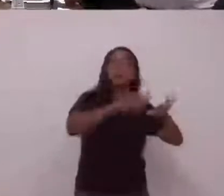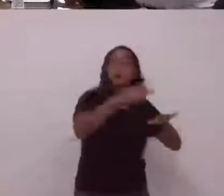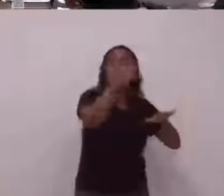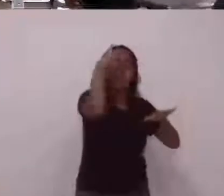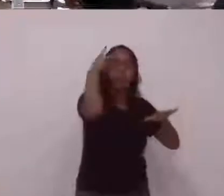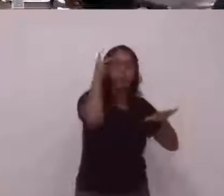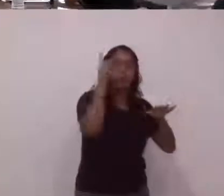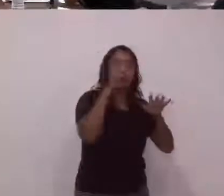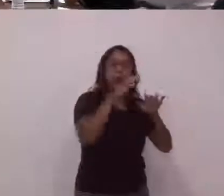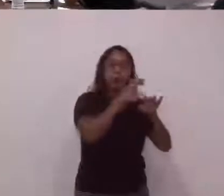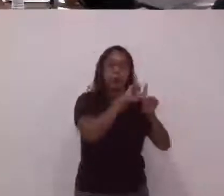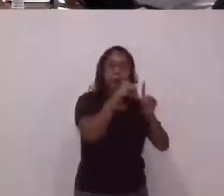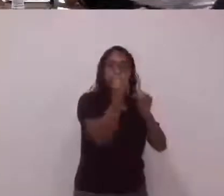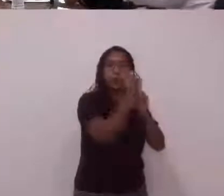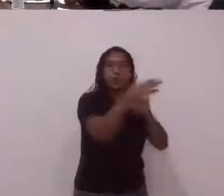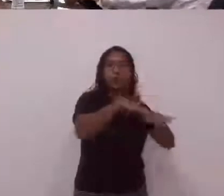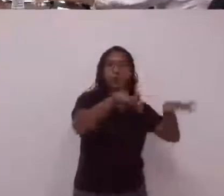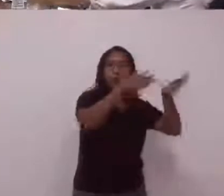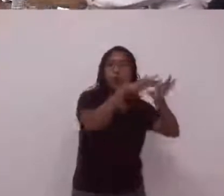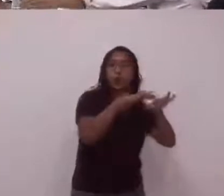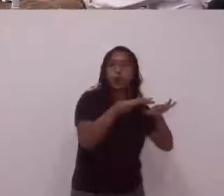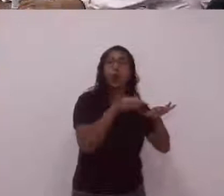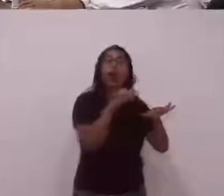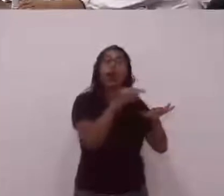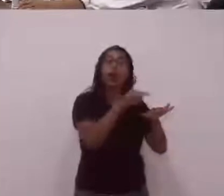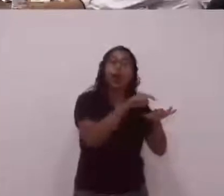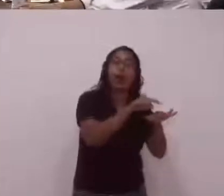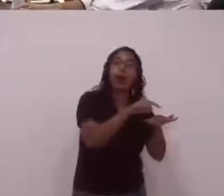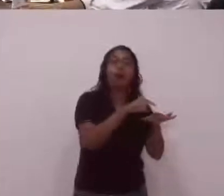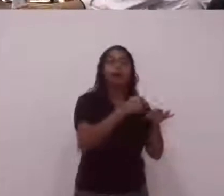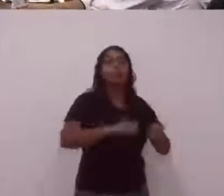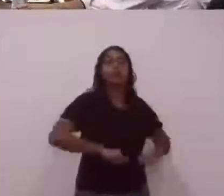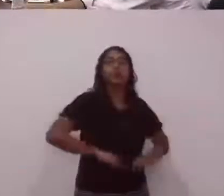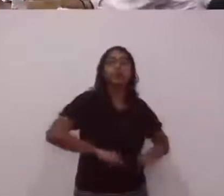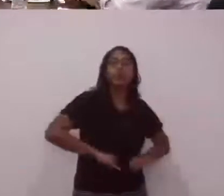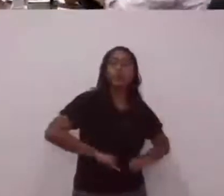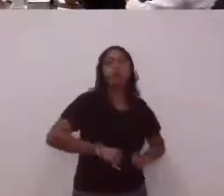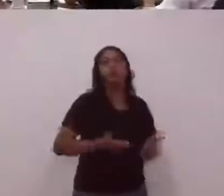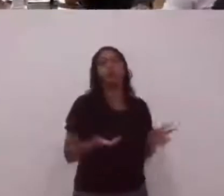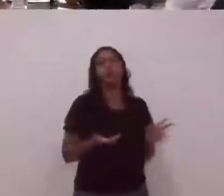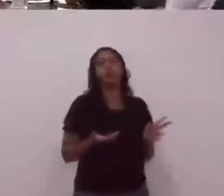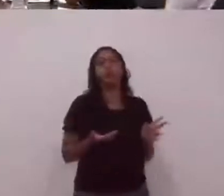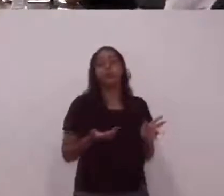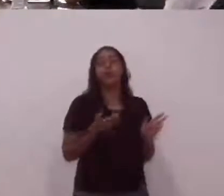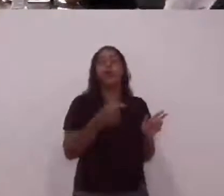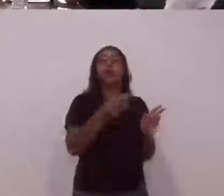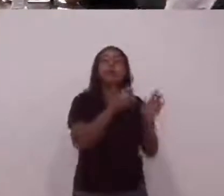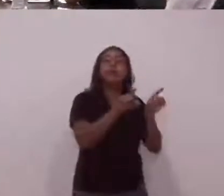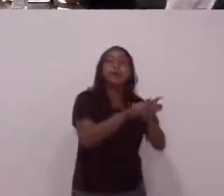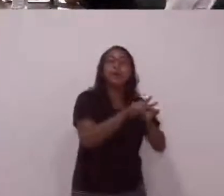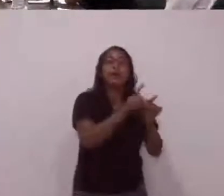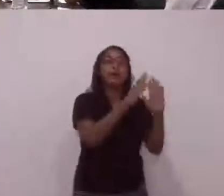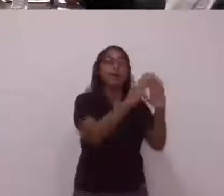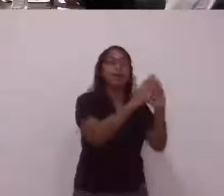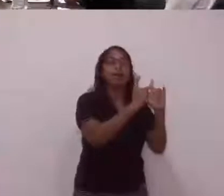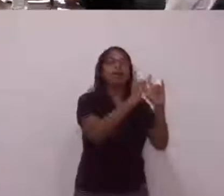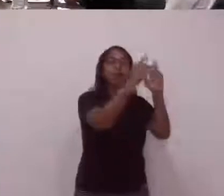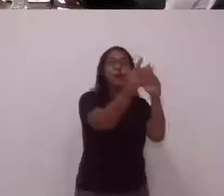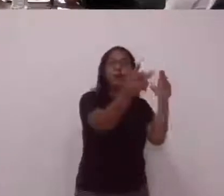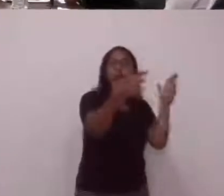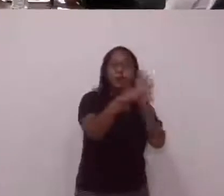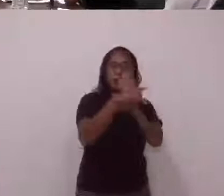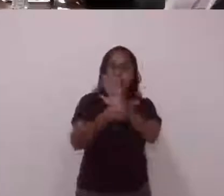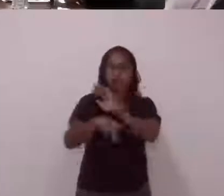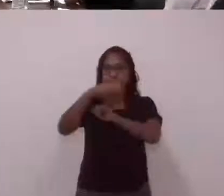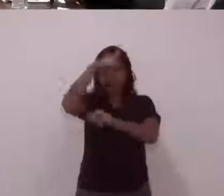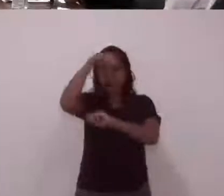ação ou omissão, dolosa ou culposa, que ensege perda patrimonial, desvio,